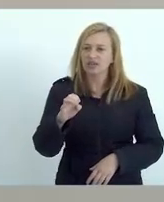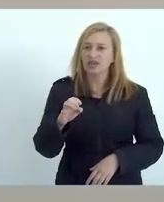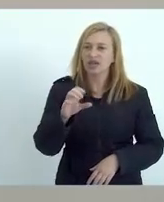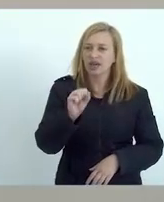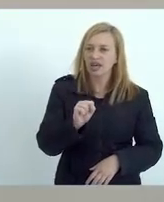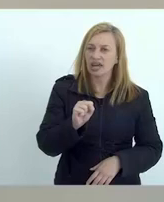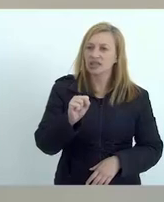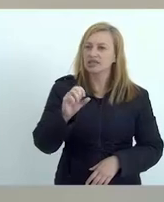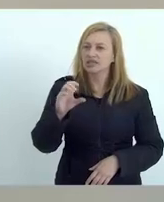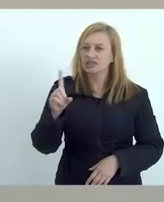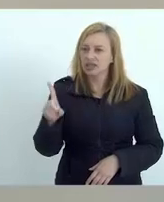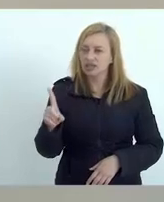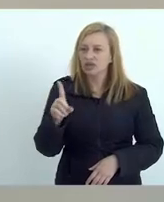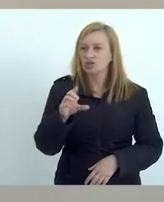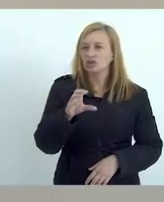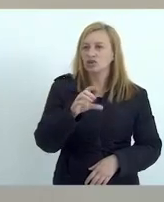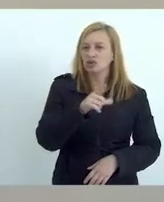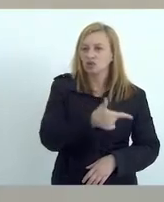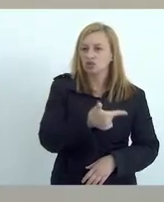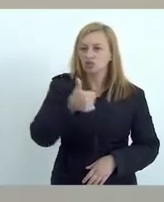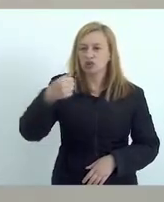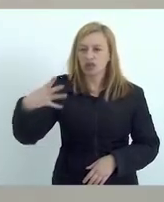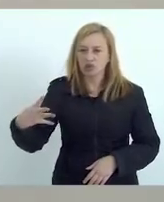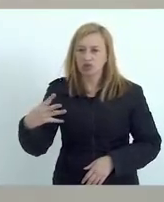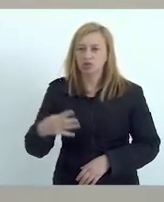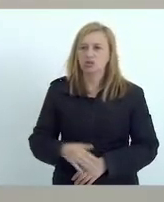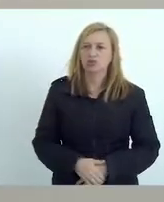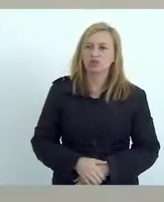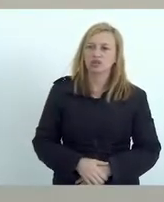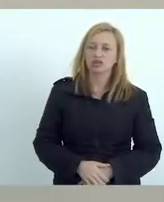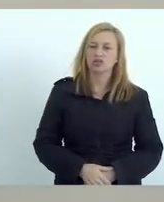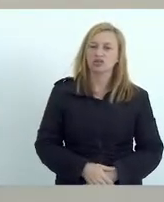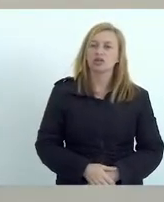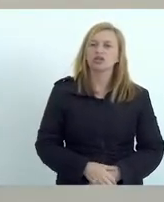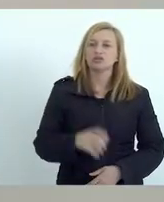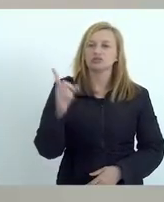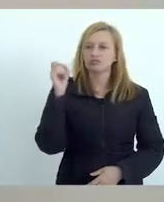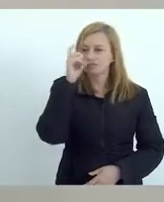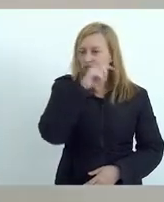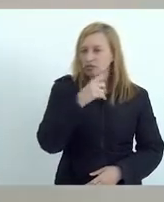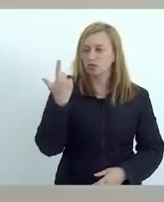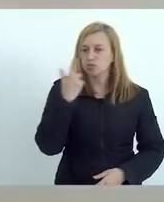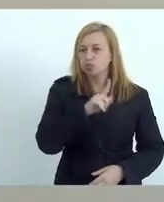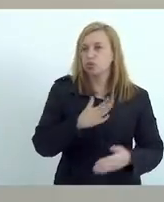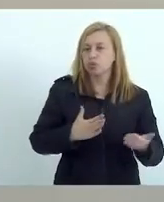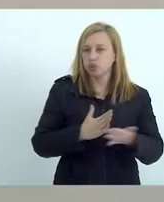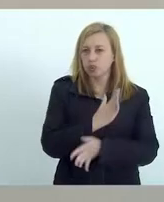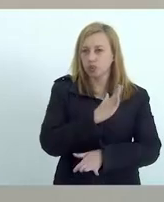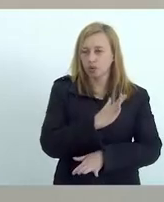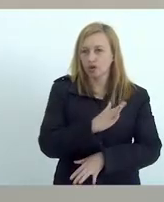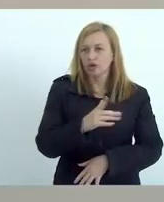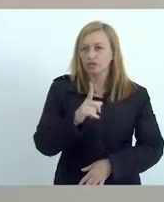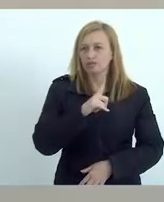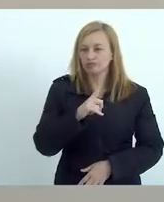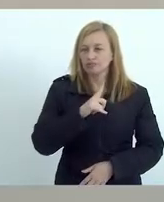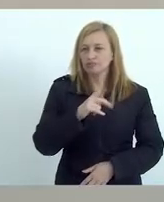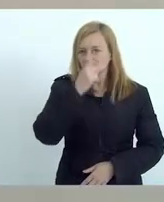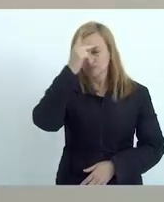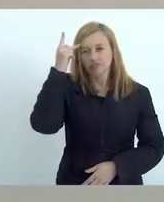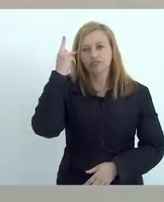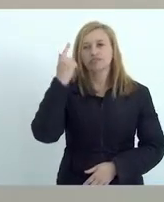que no caso de área foi de 2014 e Com muito sacrifício conseguimos passar nós temos candidatos